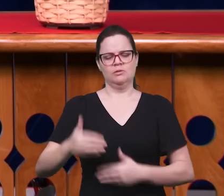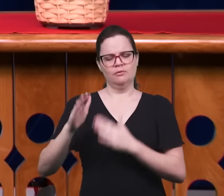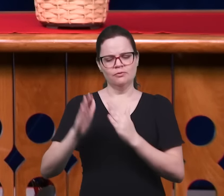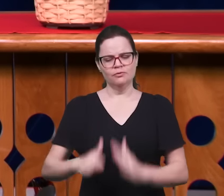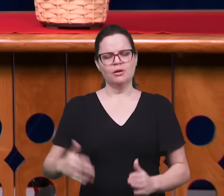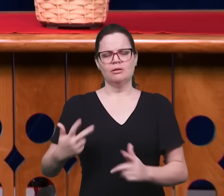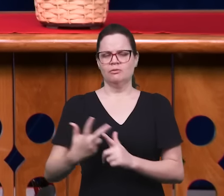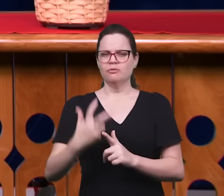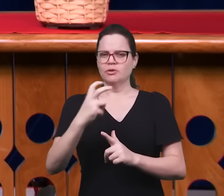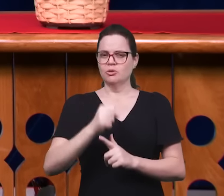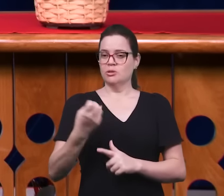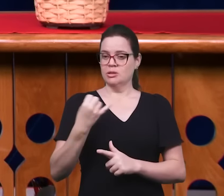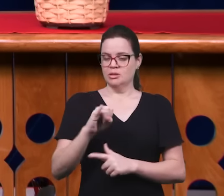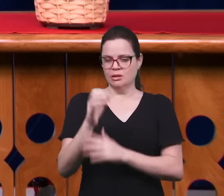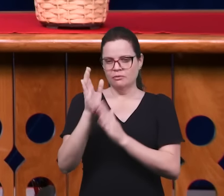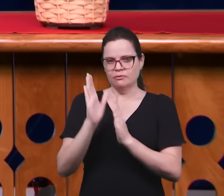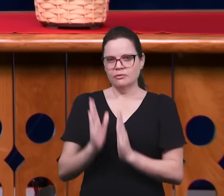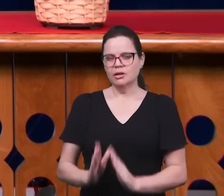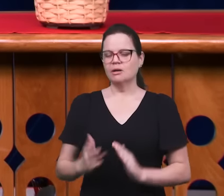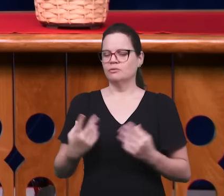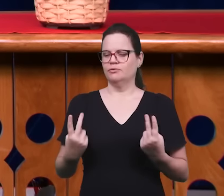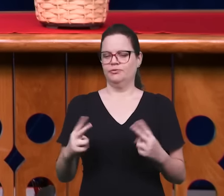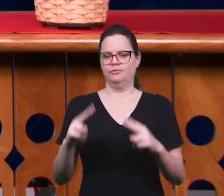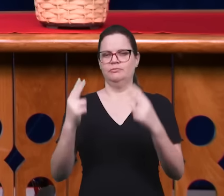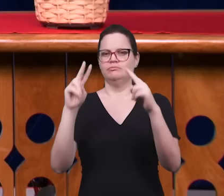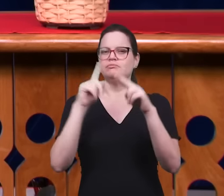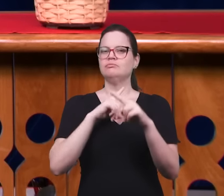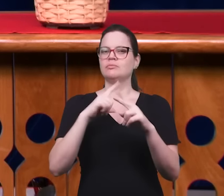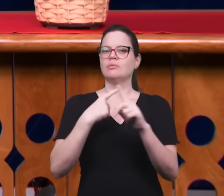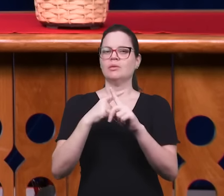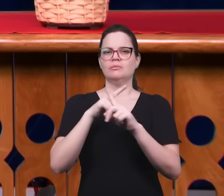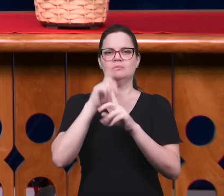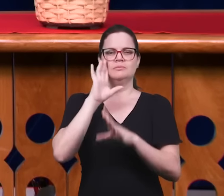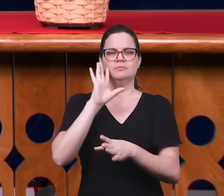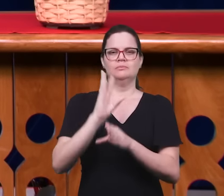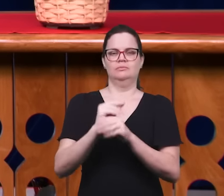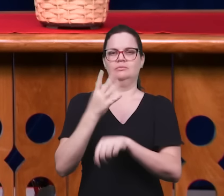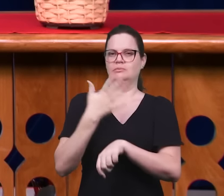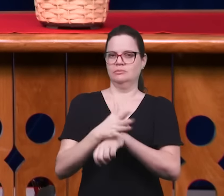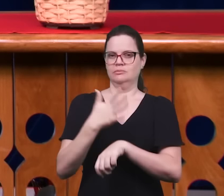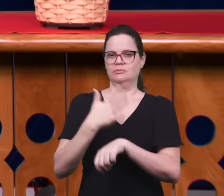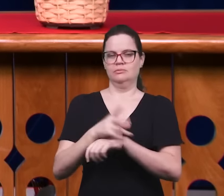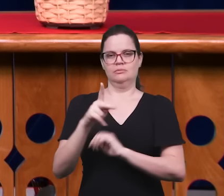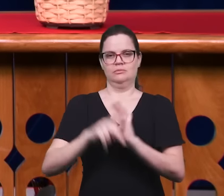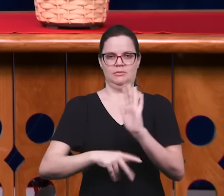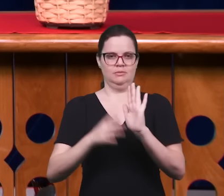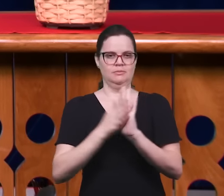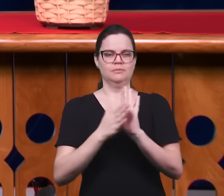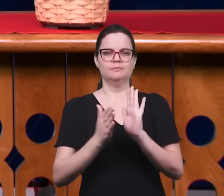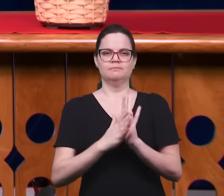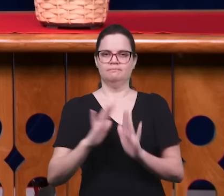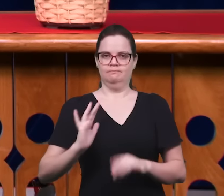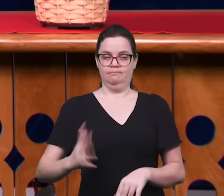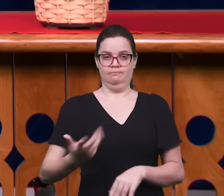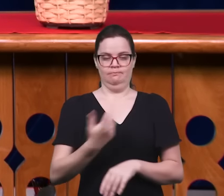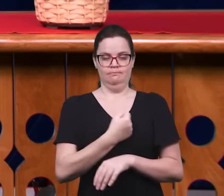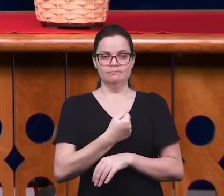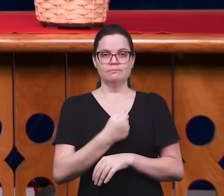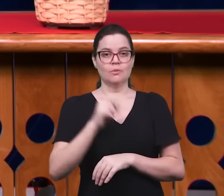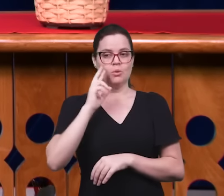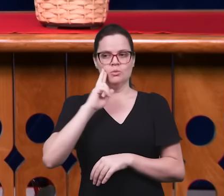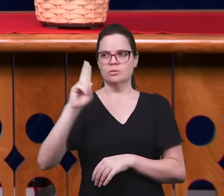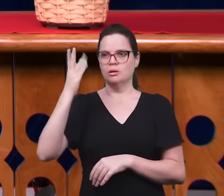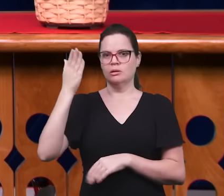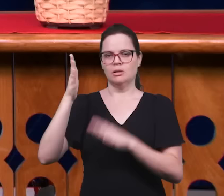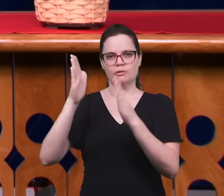Os servos e as servas são vitoriosos quando eles entendem e vivem esse projeto de salvação. O Senhor,